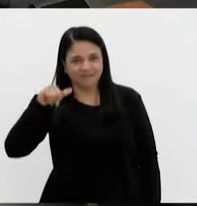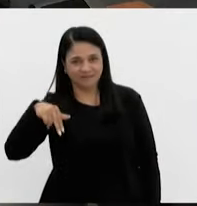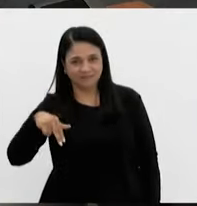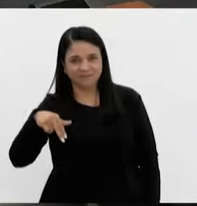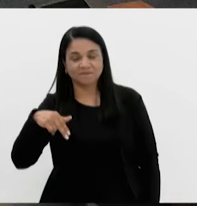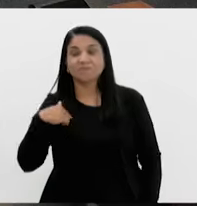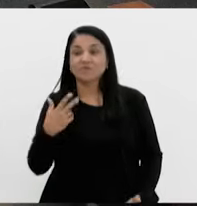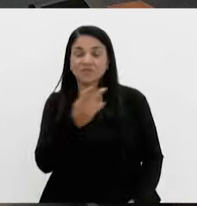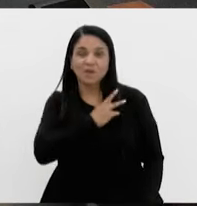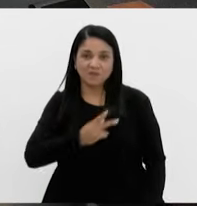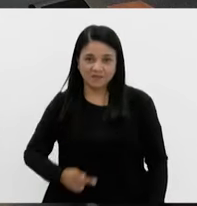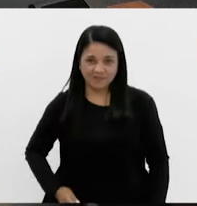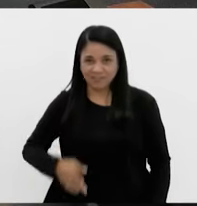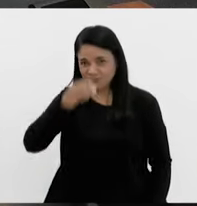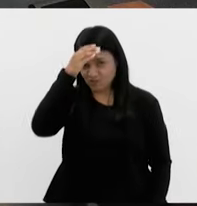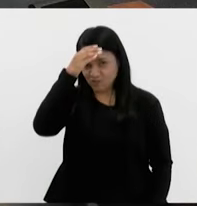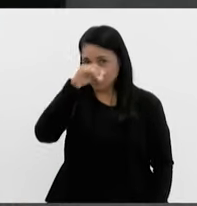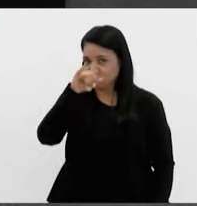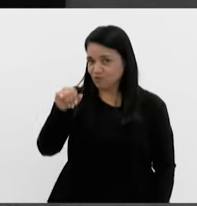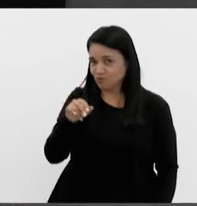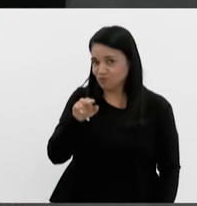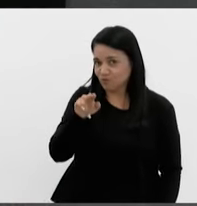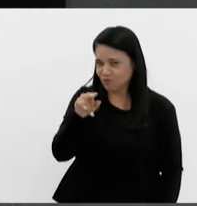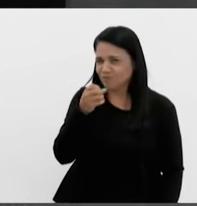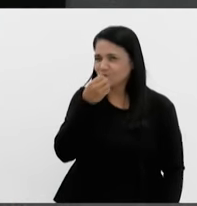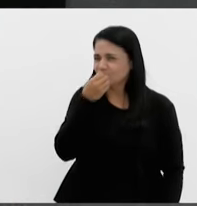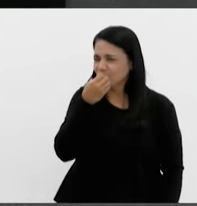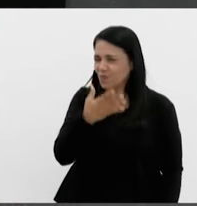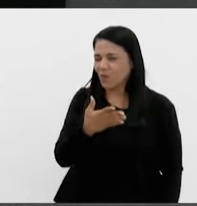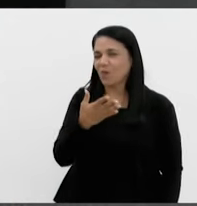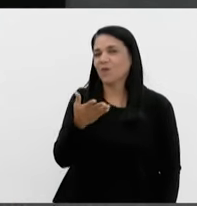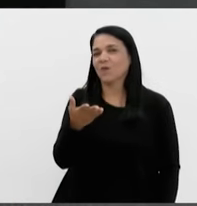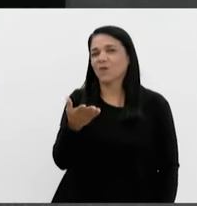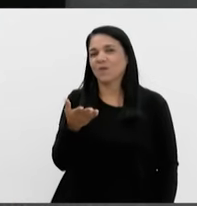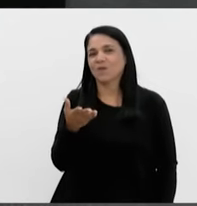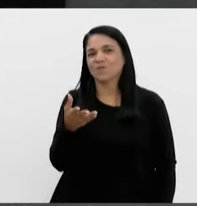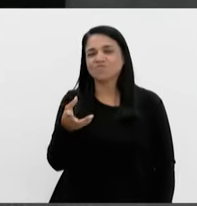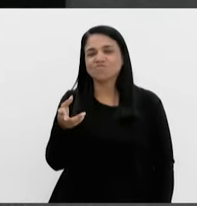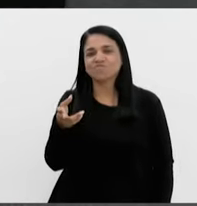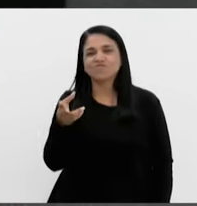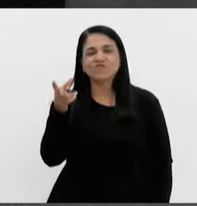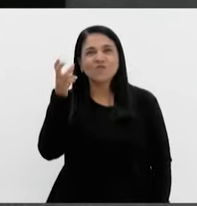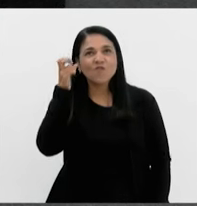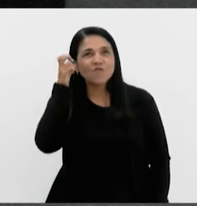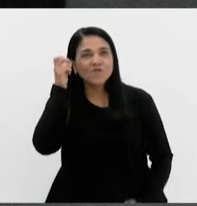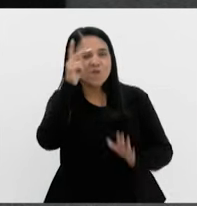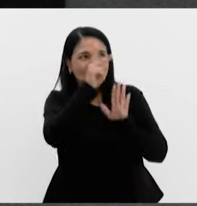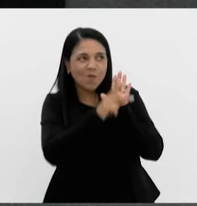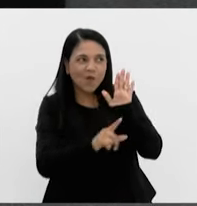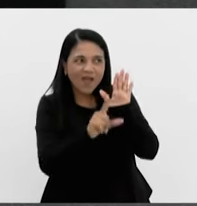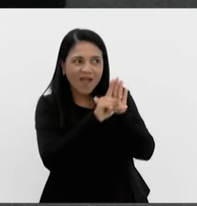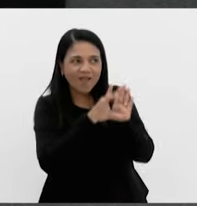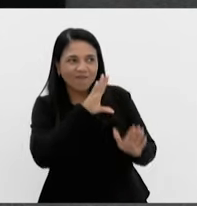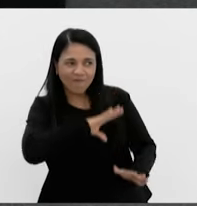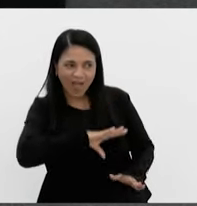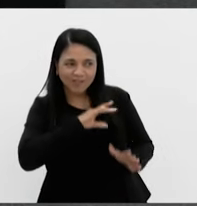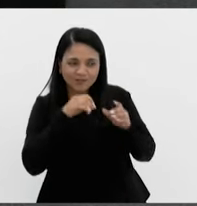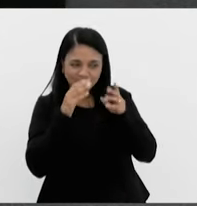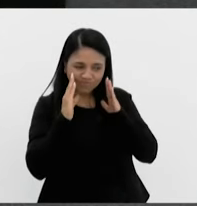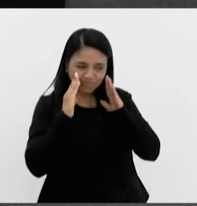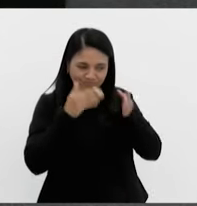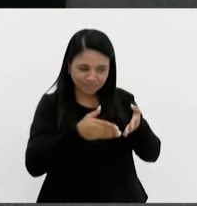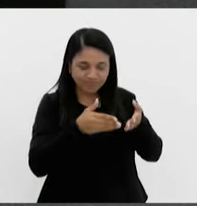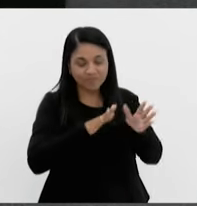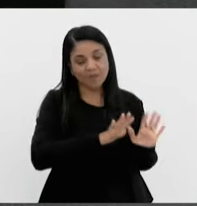deputado eh foi muito bom ouvir o projeto sobre o Vasco da Gama mas agora momento